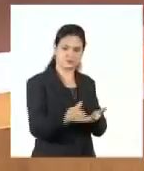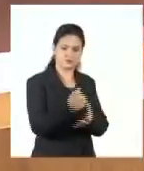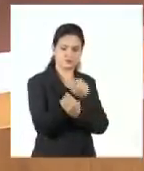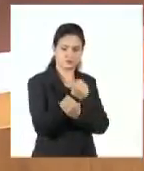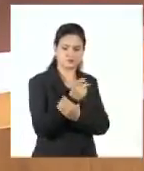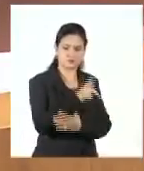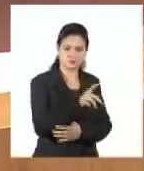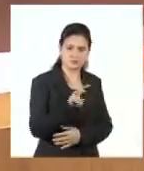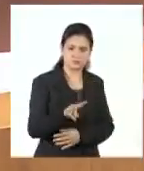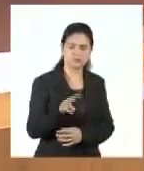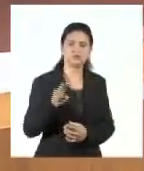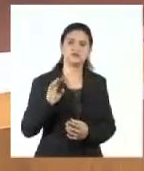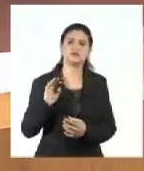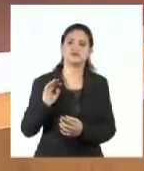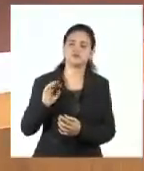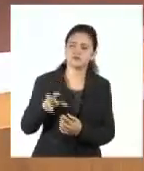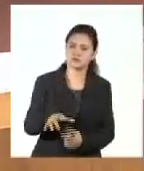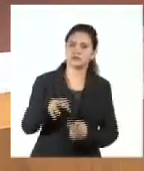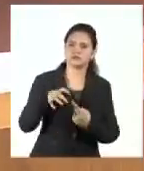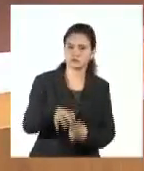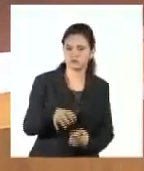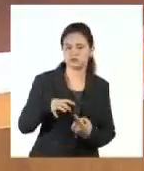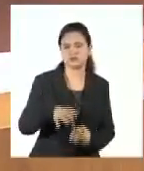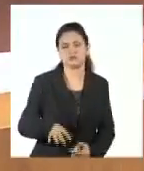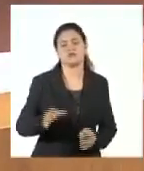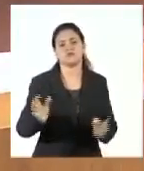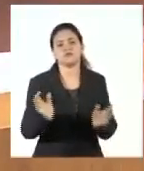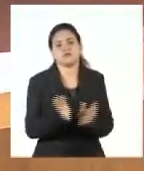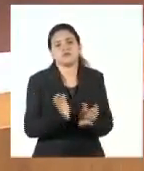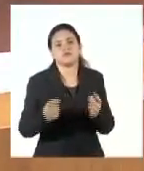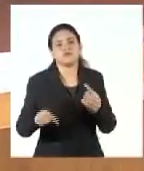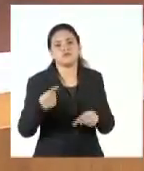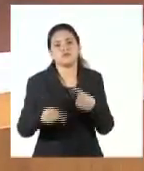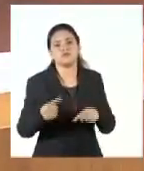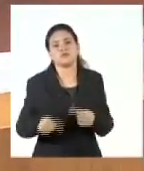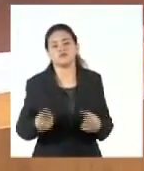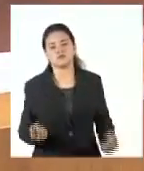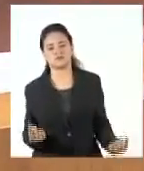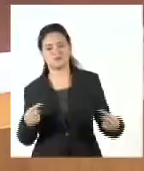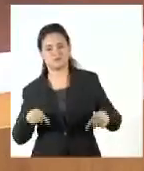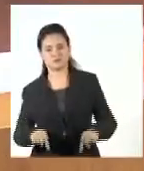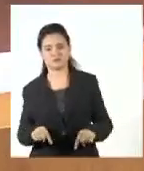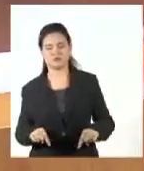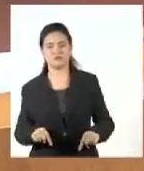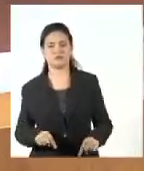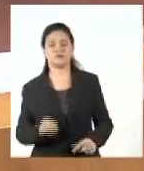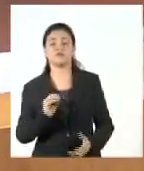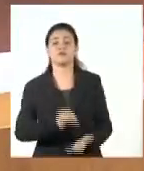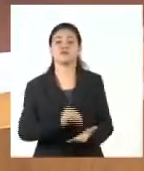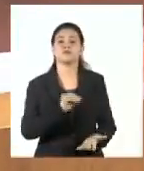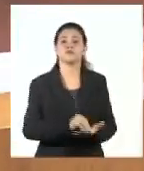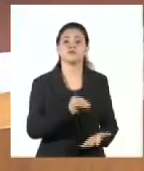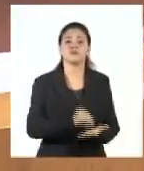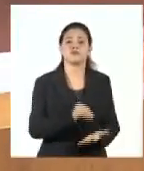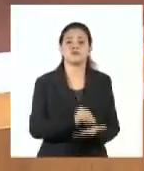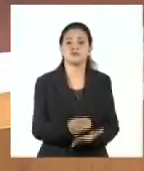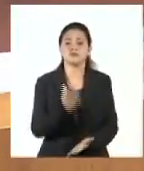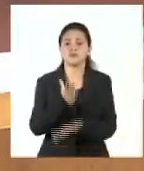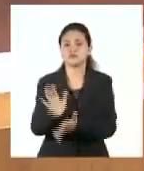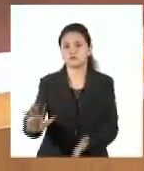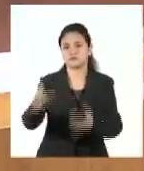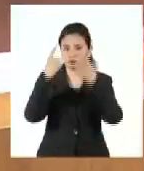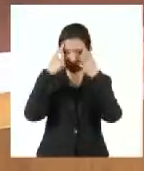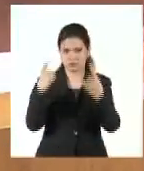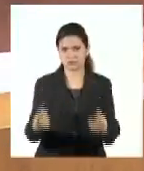para perseguir seus opositores, ao invés de cuidar do combate à criminalidade.